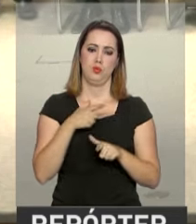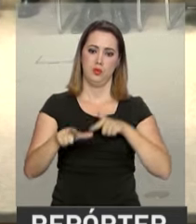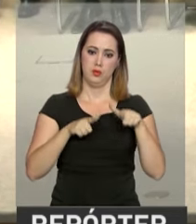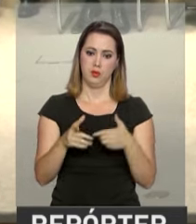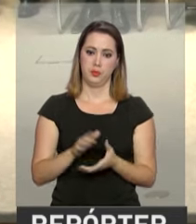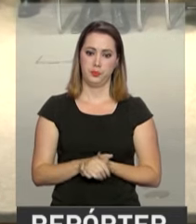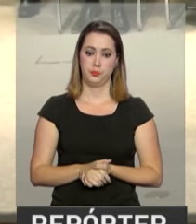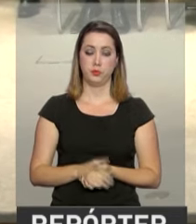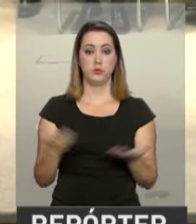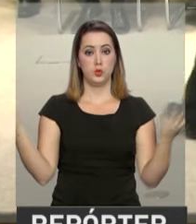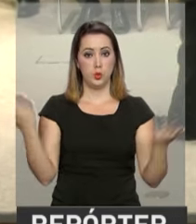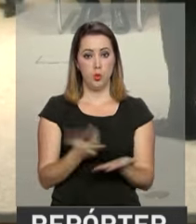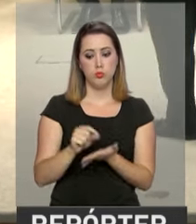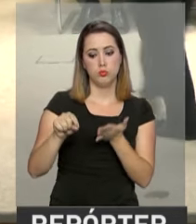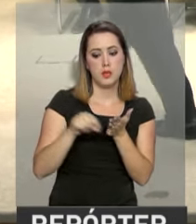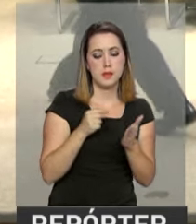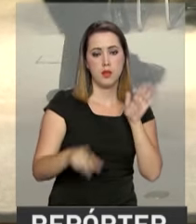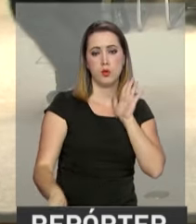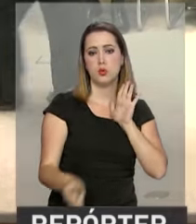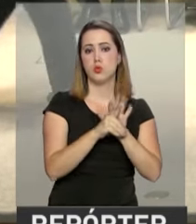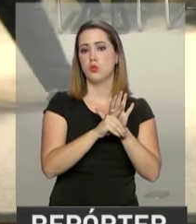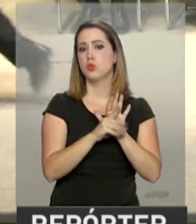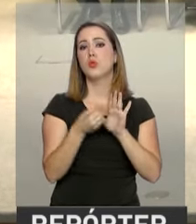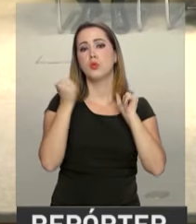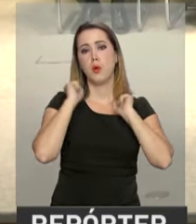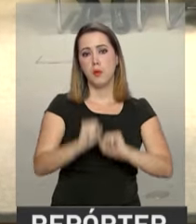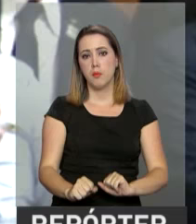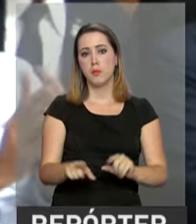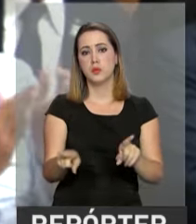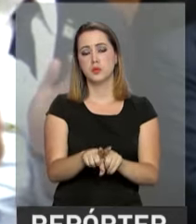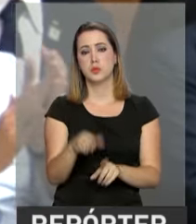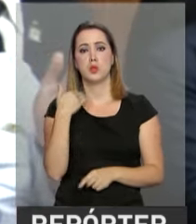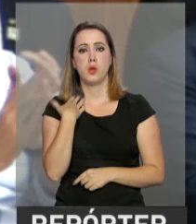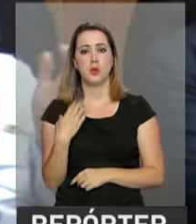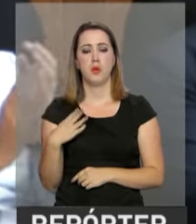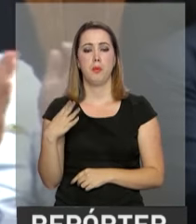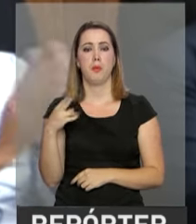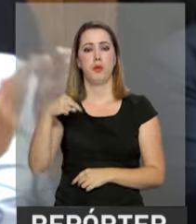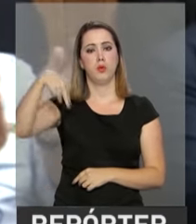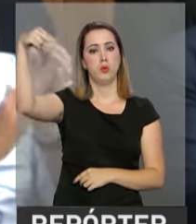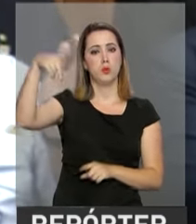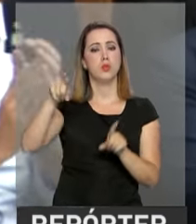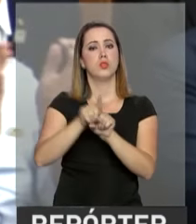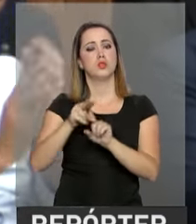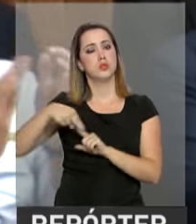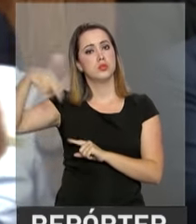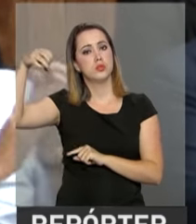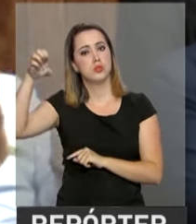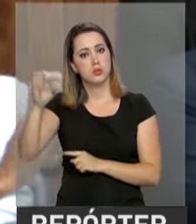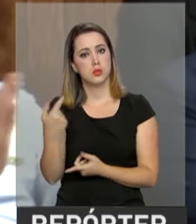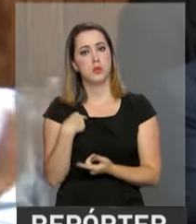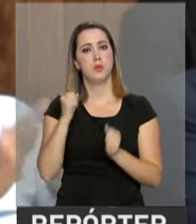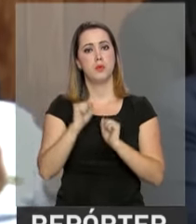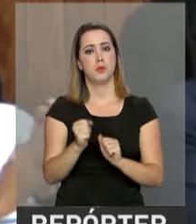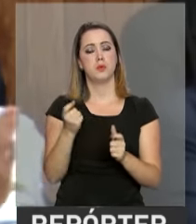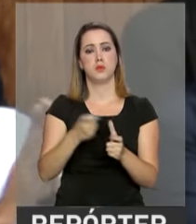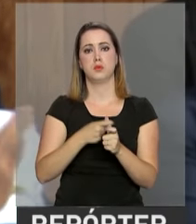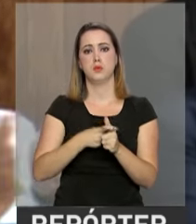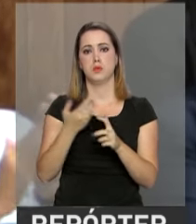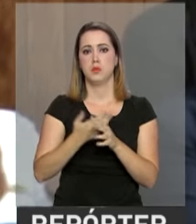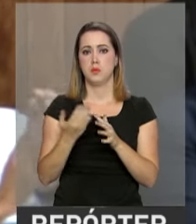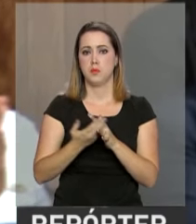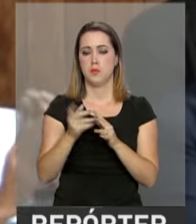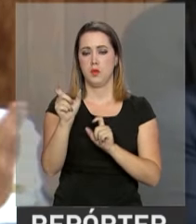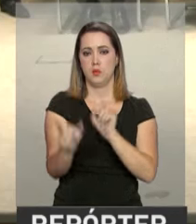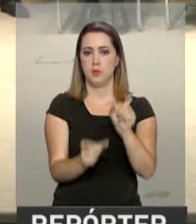Um decreto assinado pelo presidente Michel Temer permite que bancos do Norte e Nordeste comecem a renegociar os empréstimos contratados